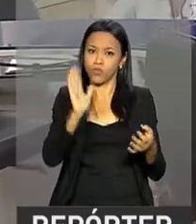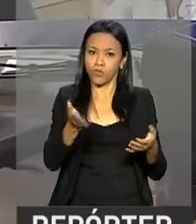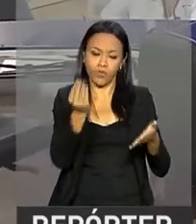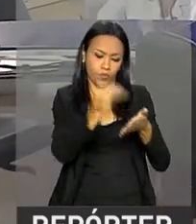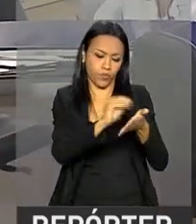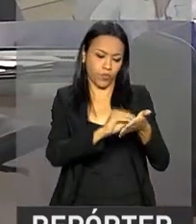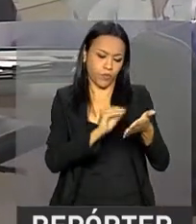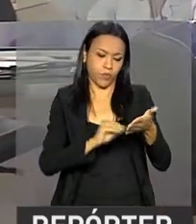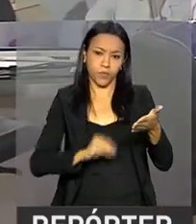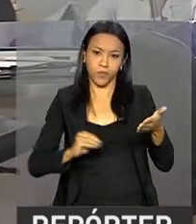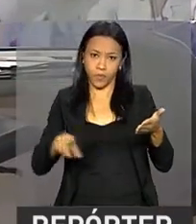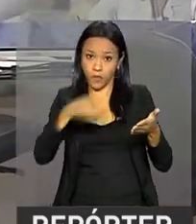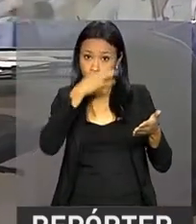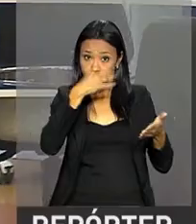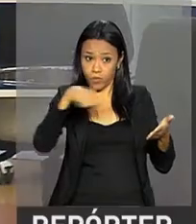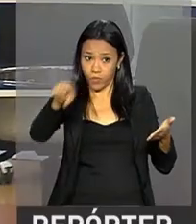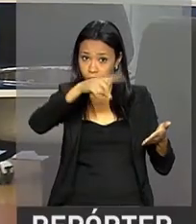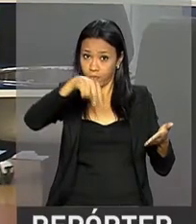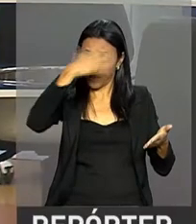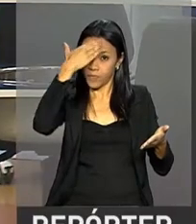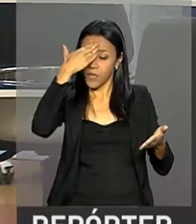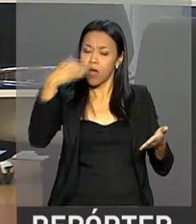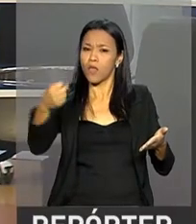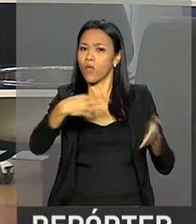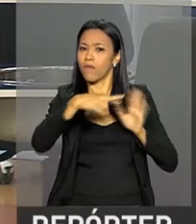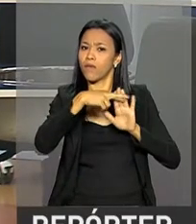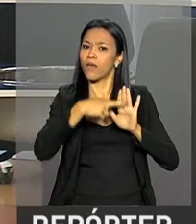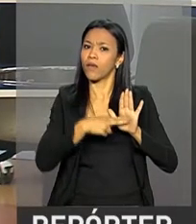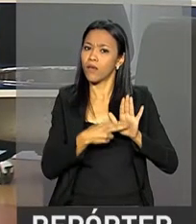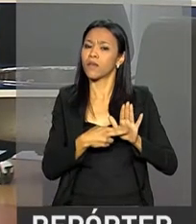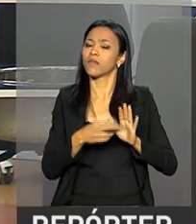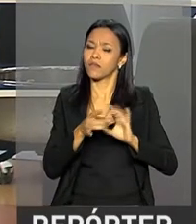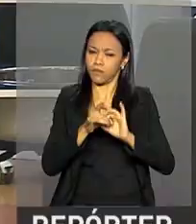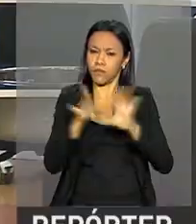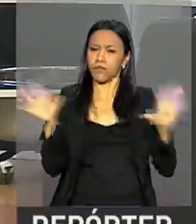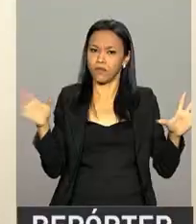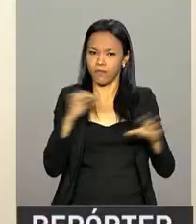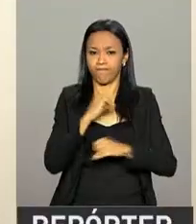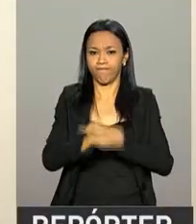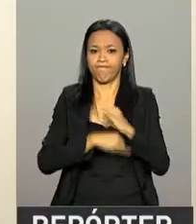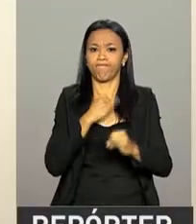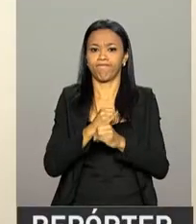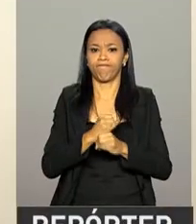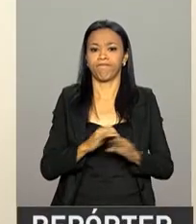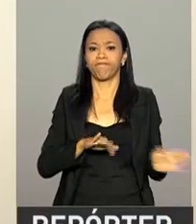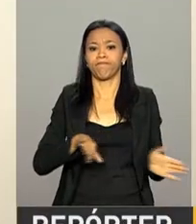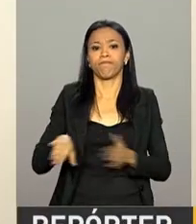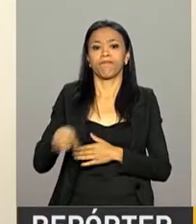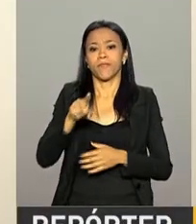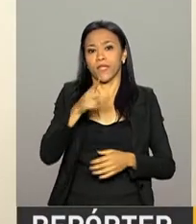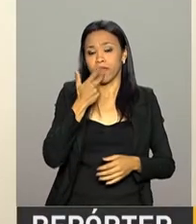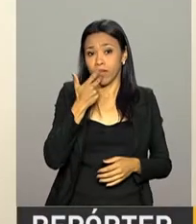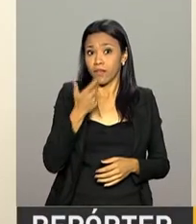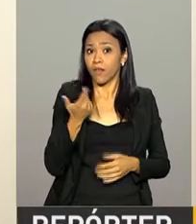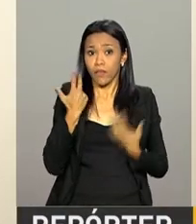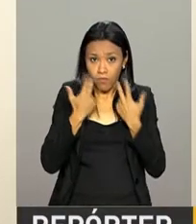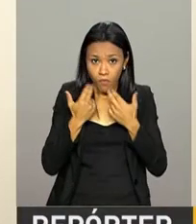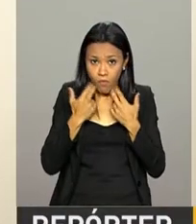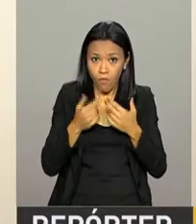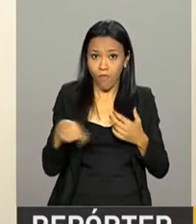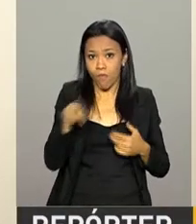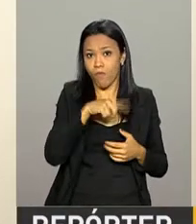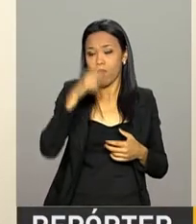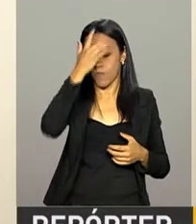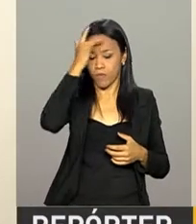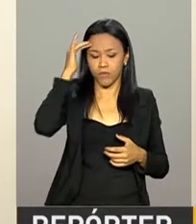para colher sugestões dos usuários sobre a nova norma está disponível na internet. É muito comum a incorporação de